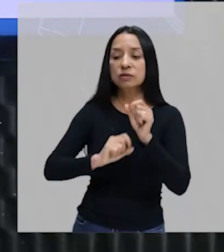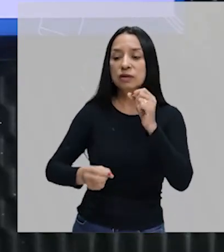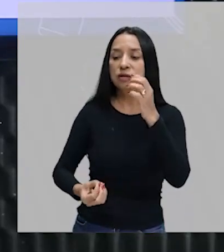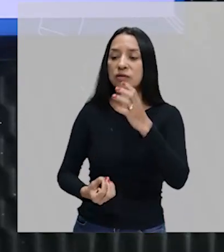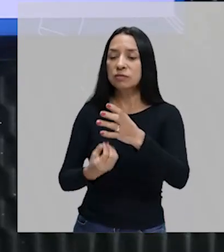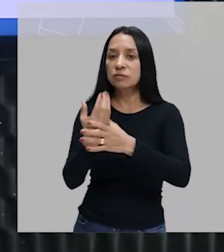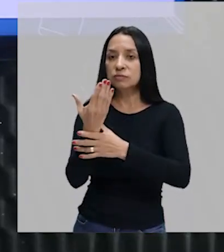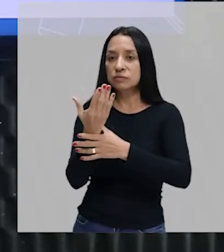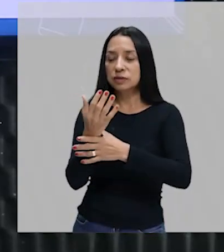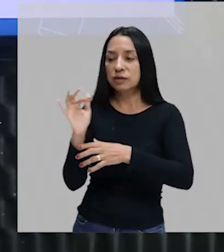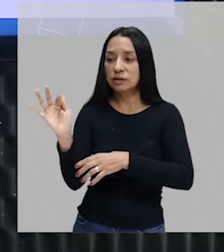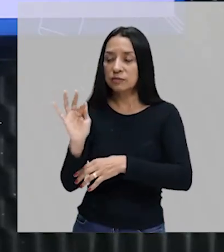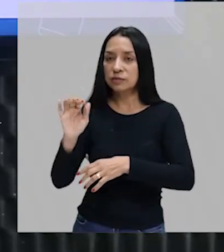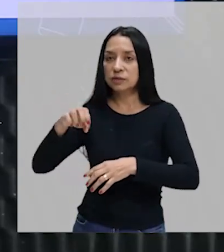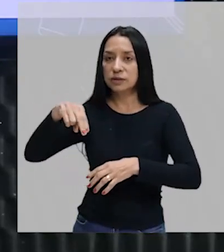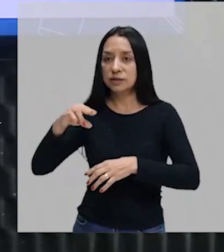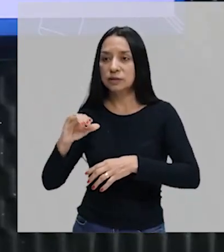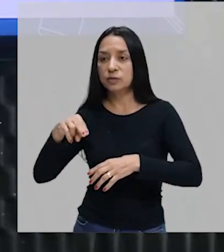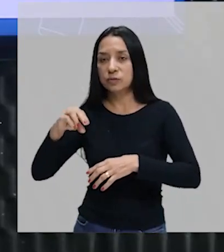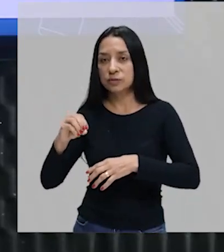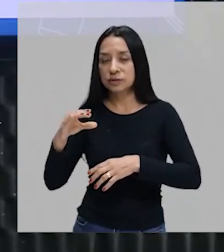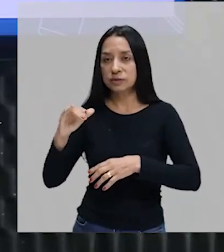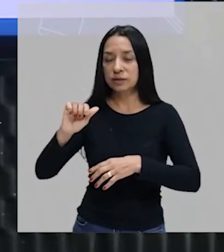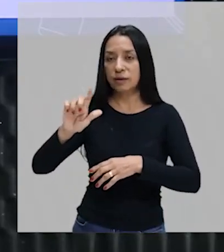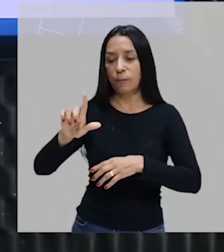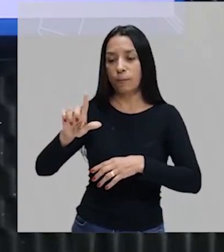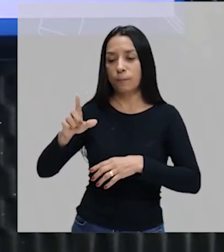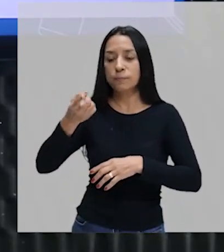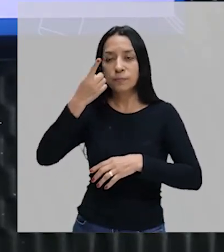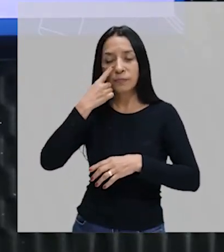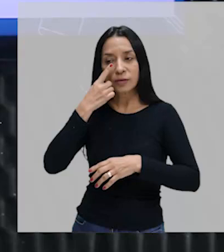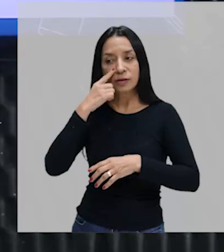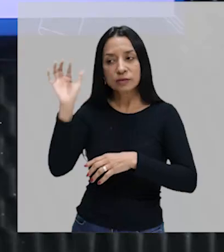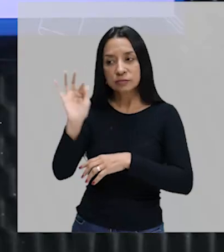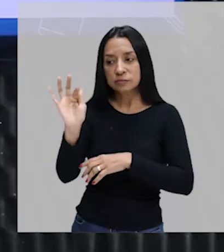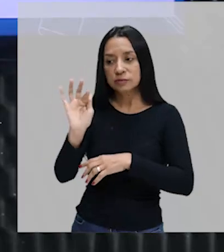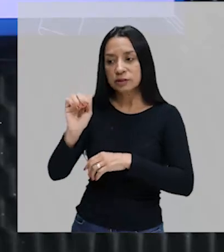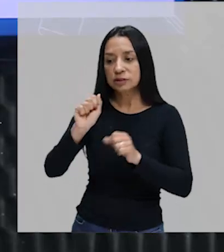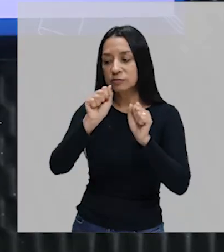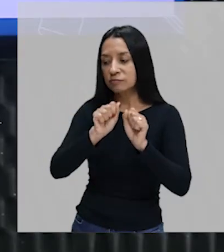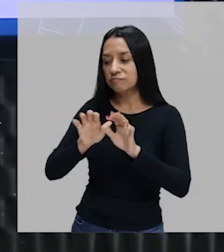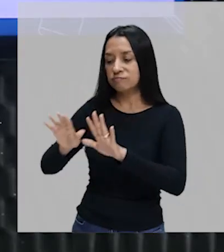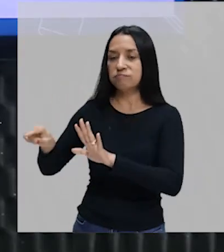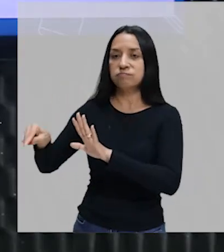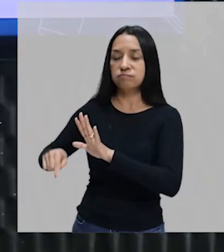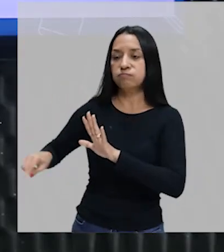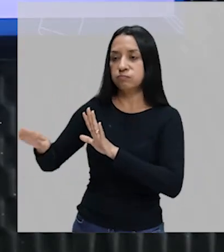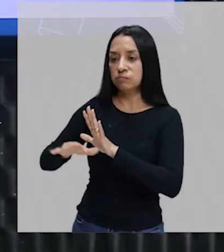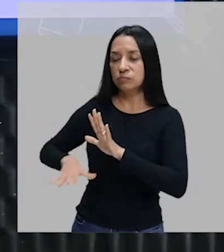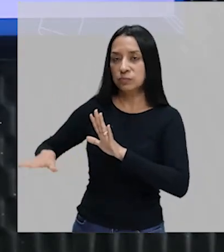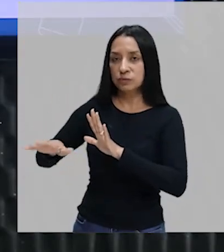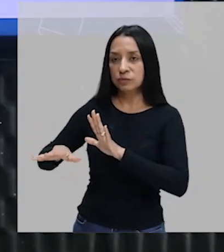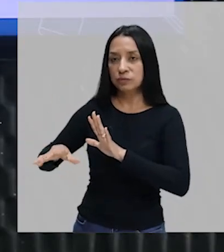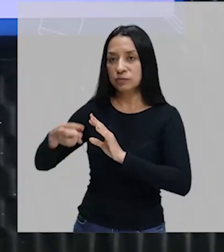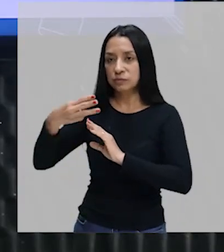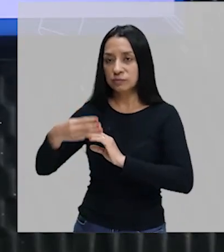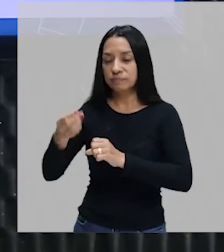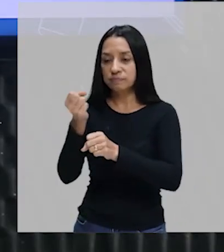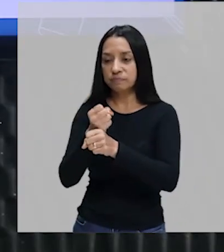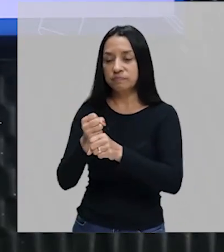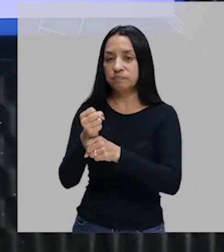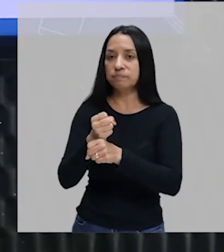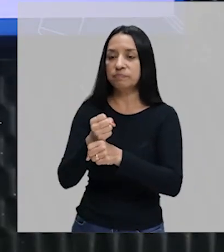Equinocial. Então, repare que os franceses eles vão ocupar o território durante aproximadamente aí 3 anos,